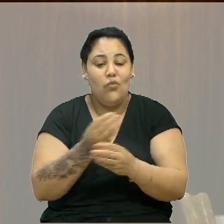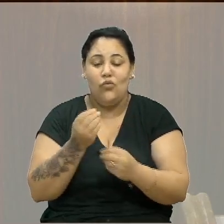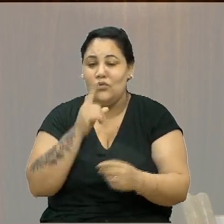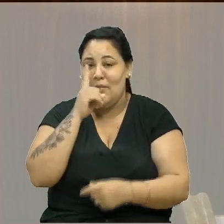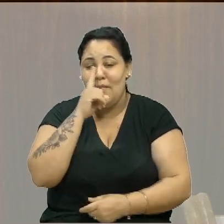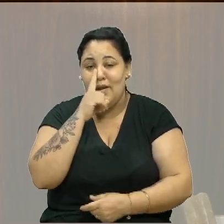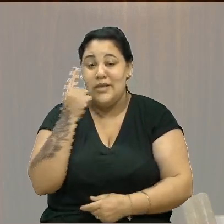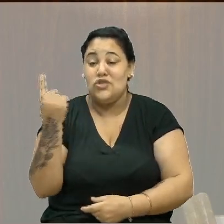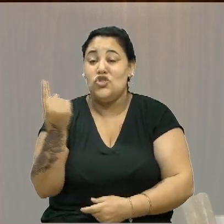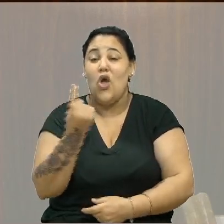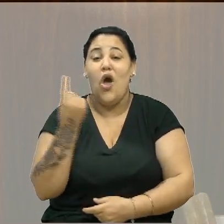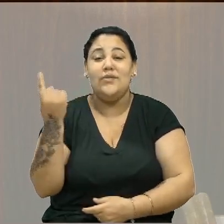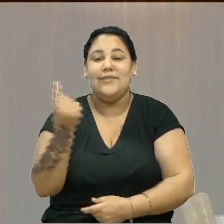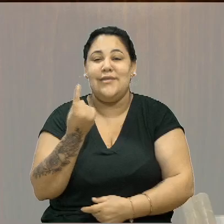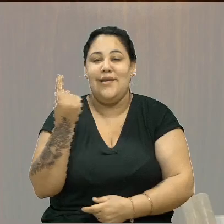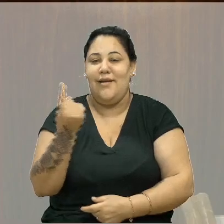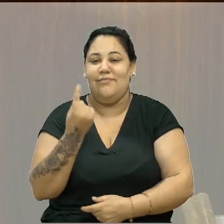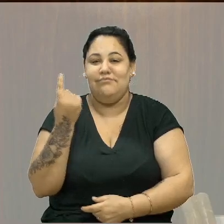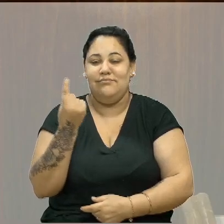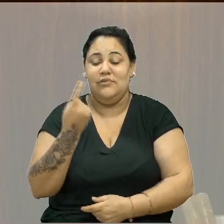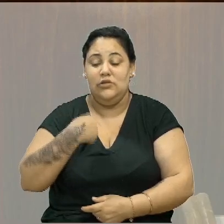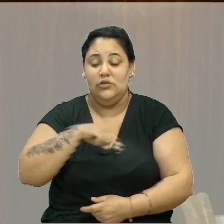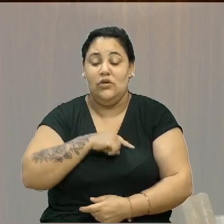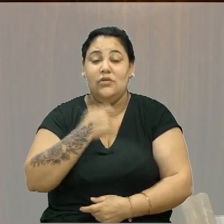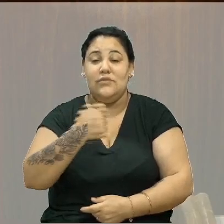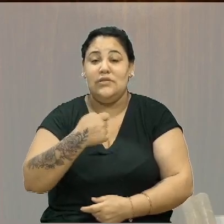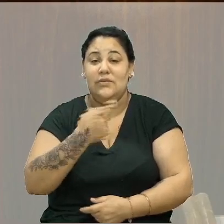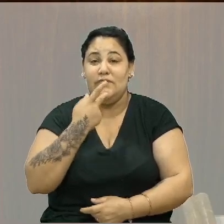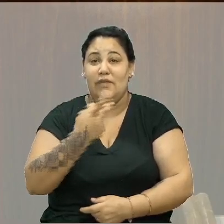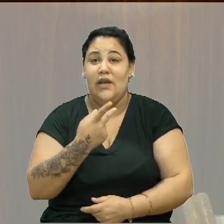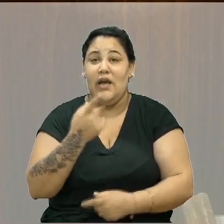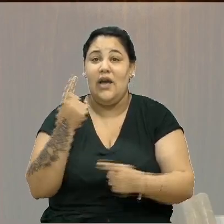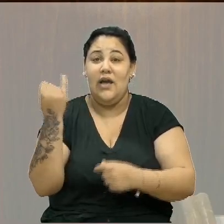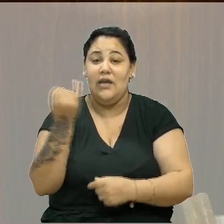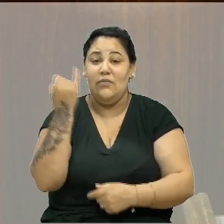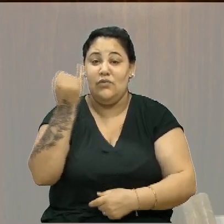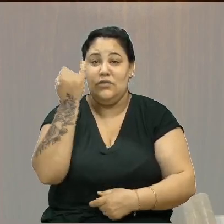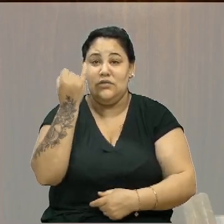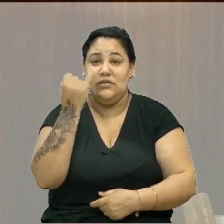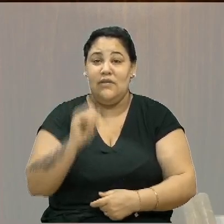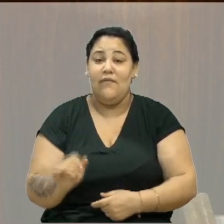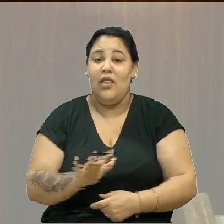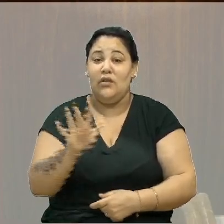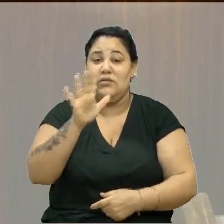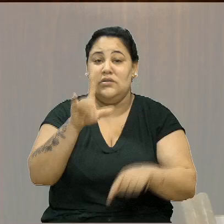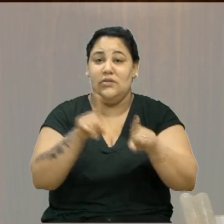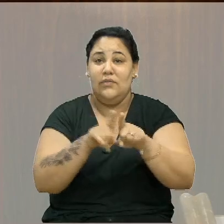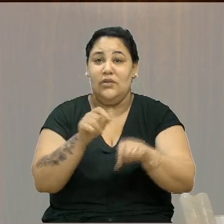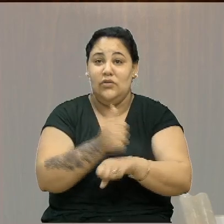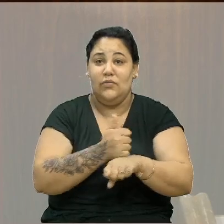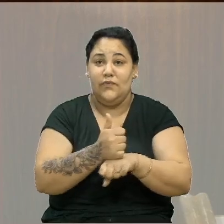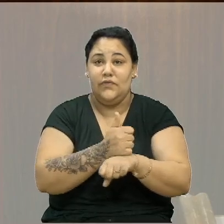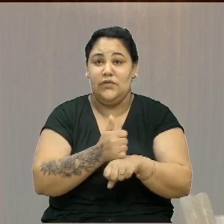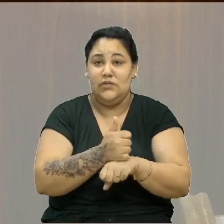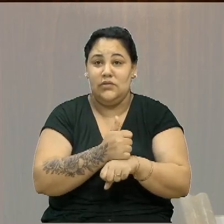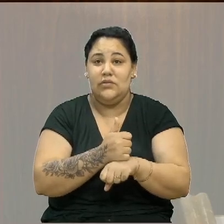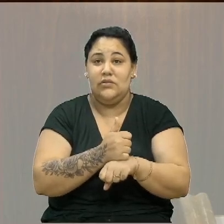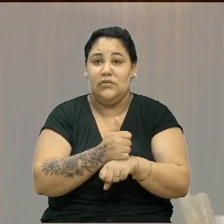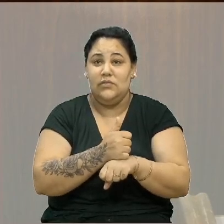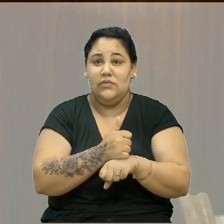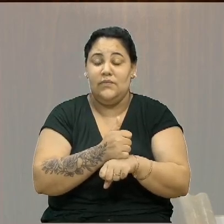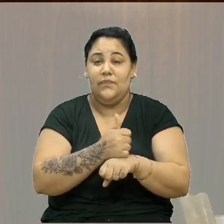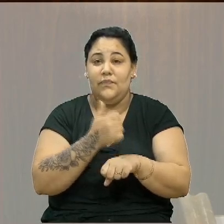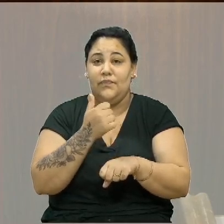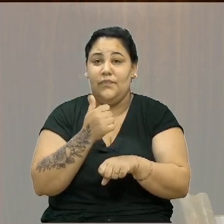mães solos, a gente também precisa falar sobre a importância da valorização do profissional da educação infantil,